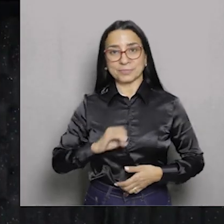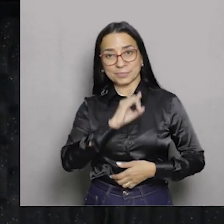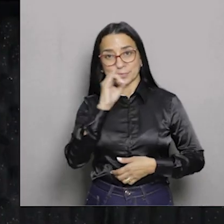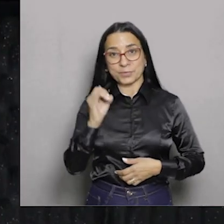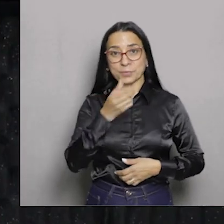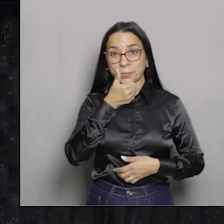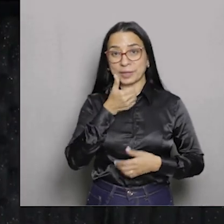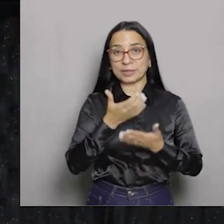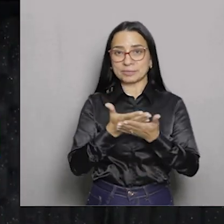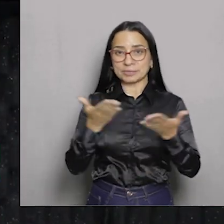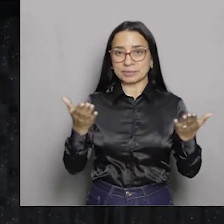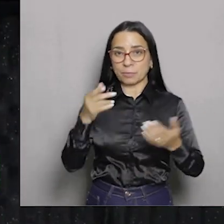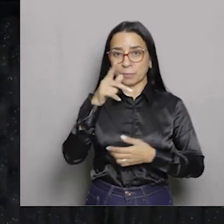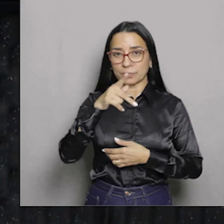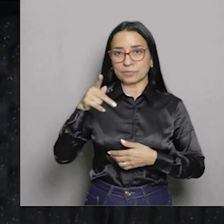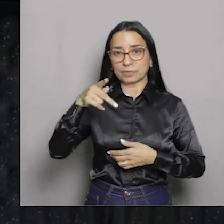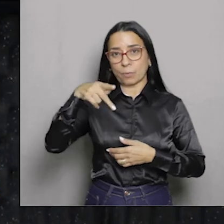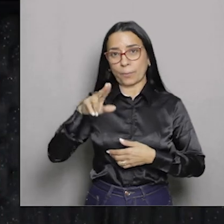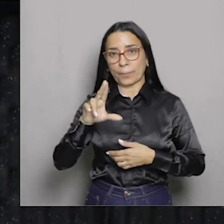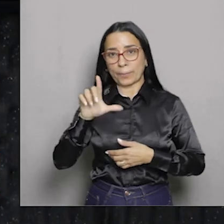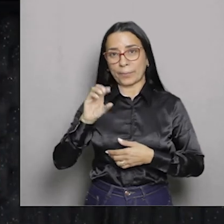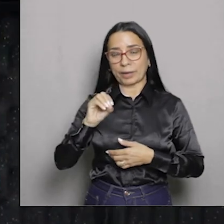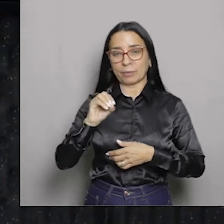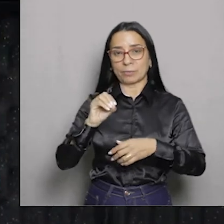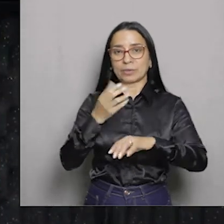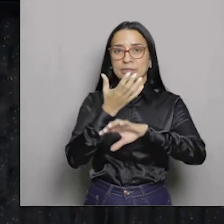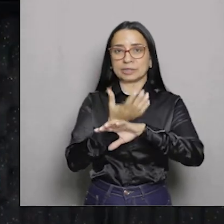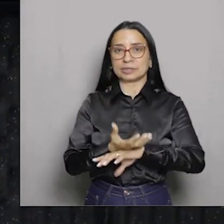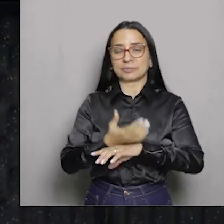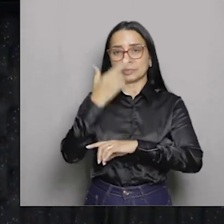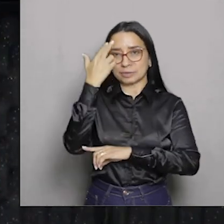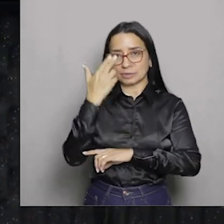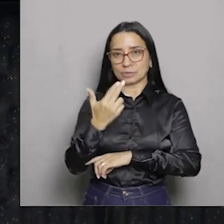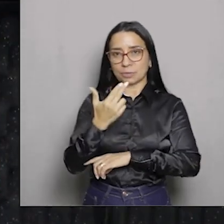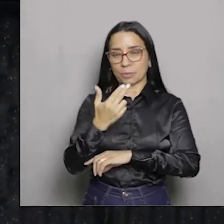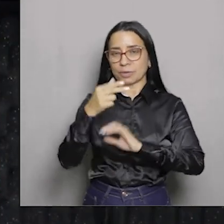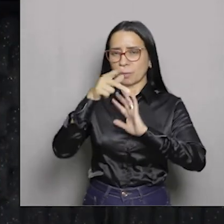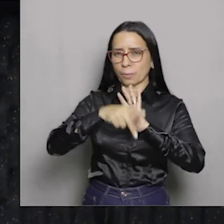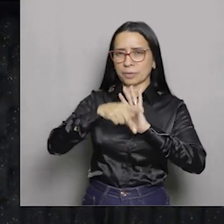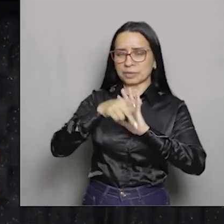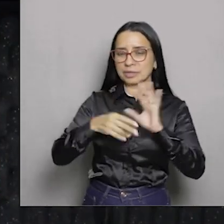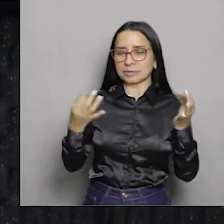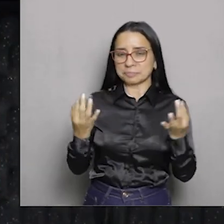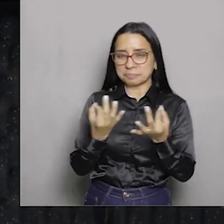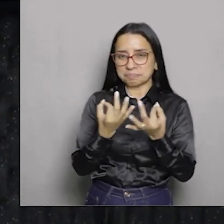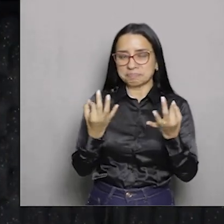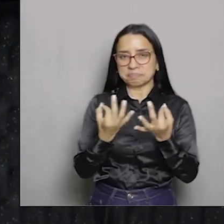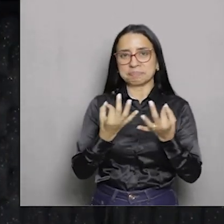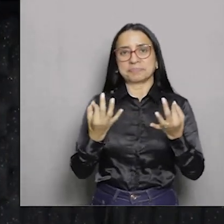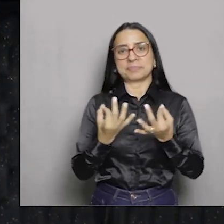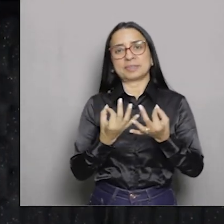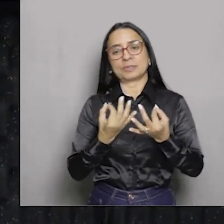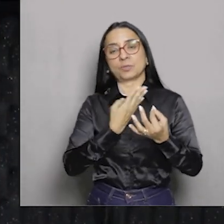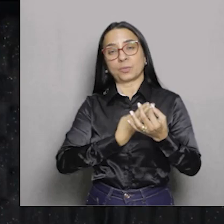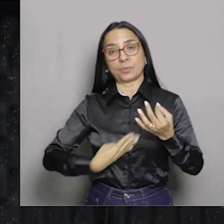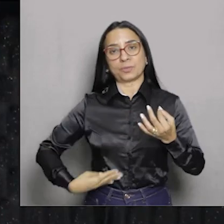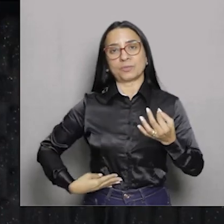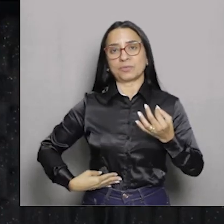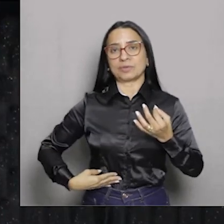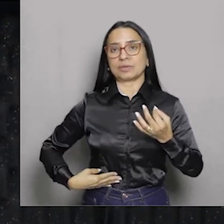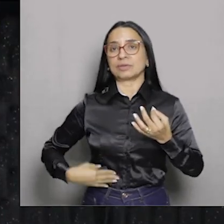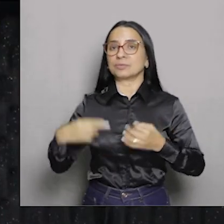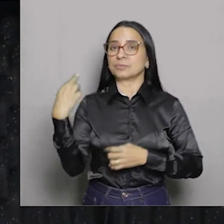E aí, pessoal, tudo bem? Professor Paulo Gereba de História, aqui com esse projeto maravilhoso do Governo do Estado do